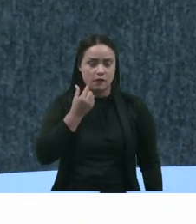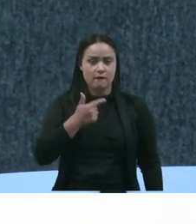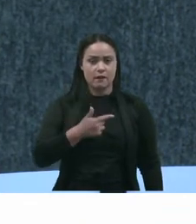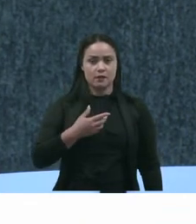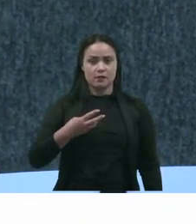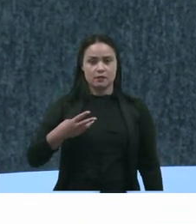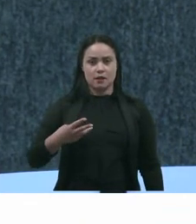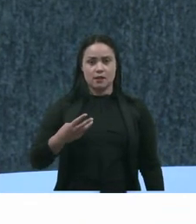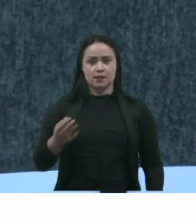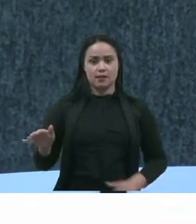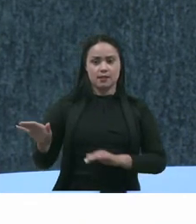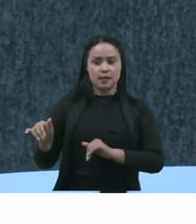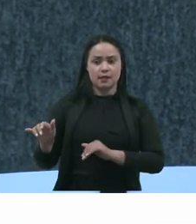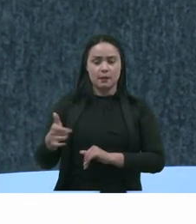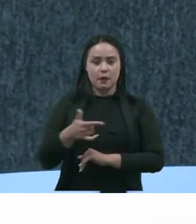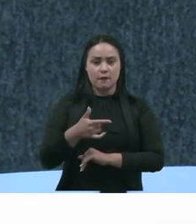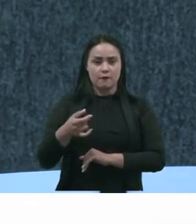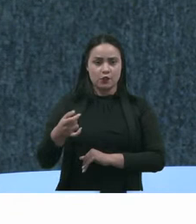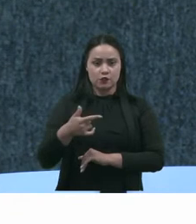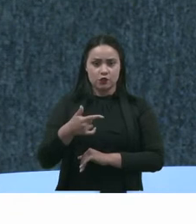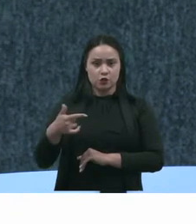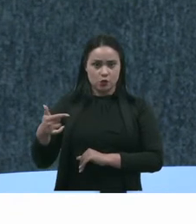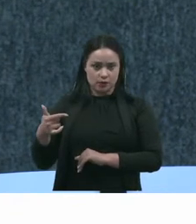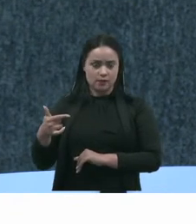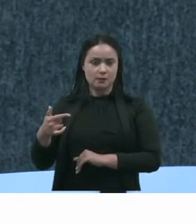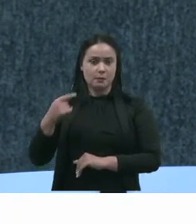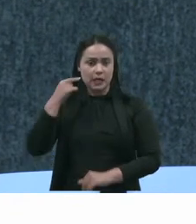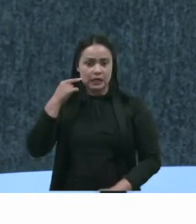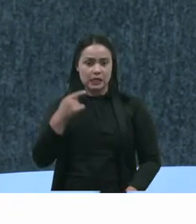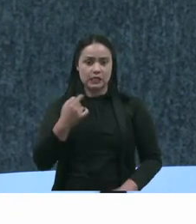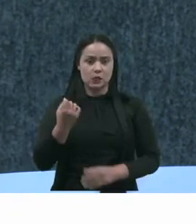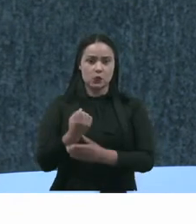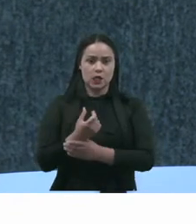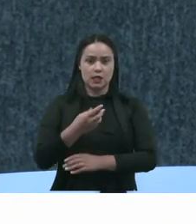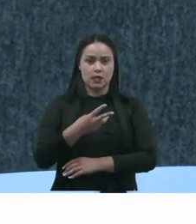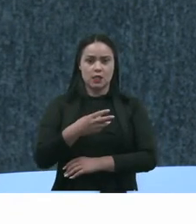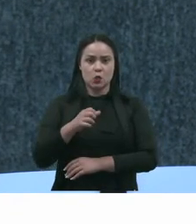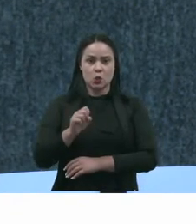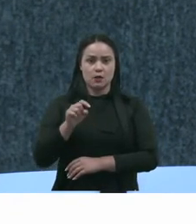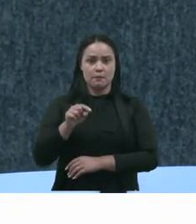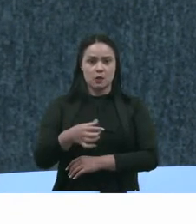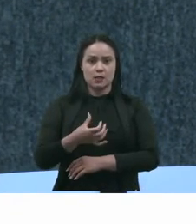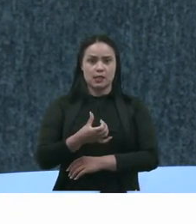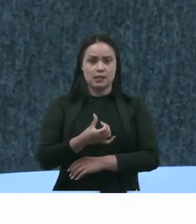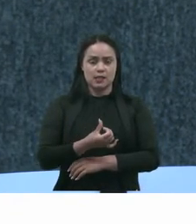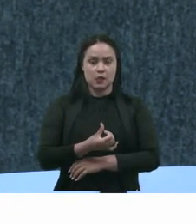23 de setembro de 2022, mandado de segurança